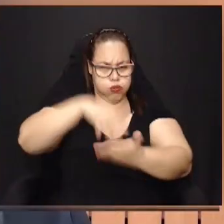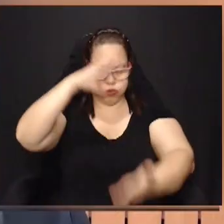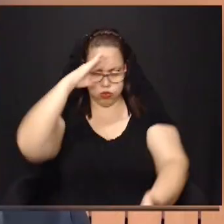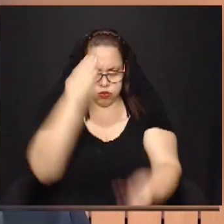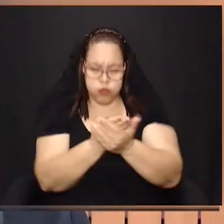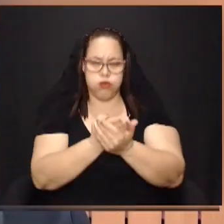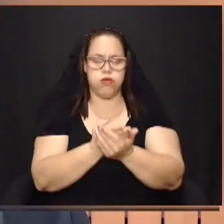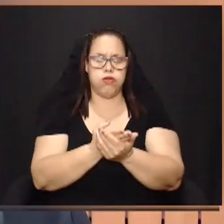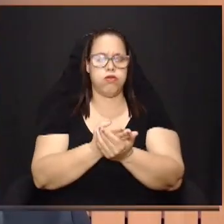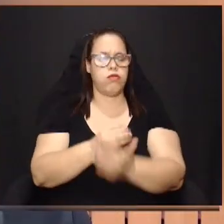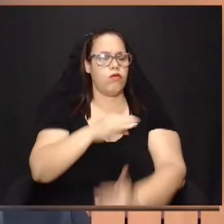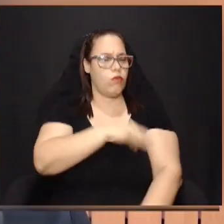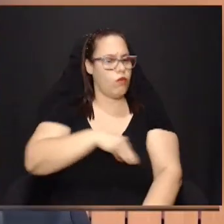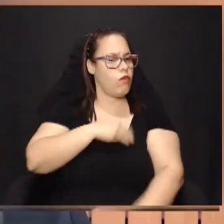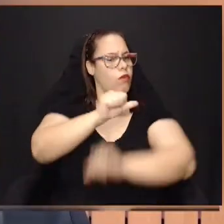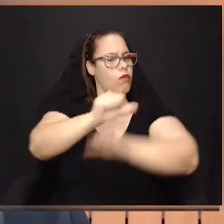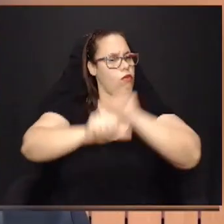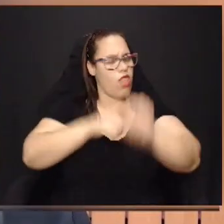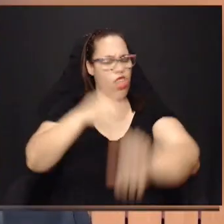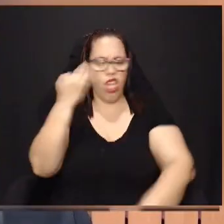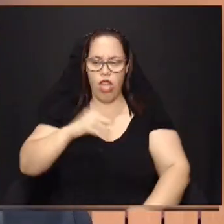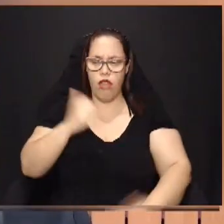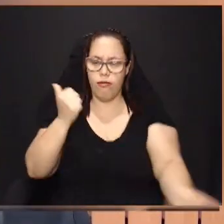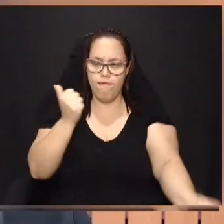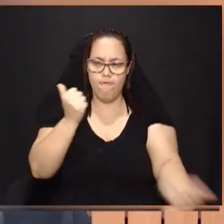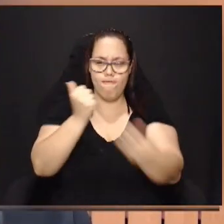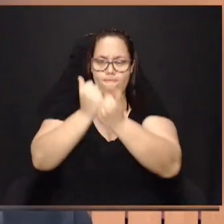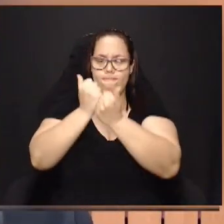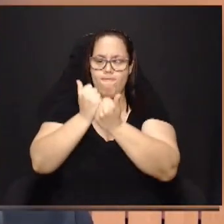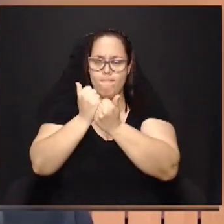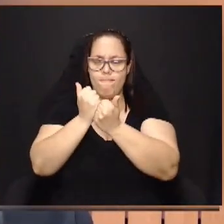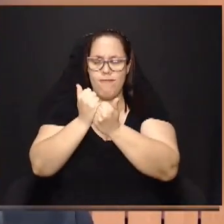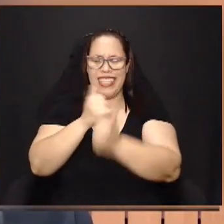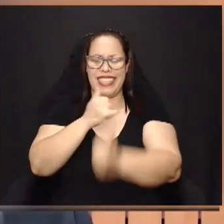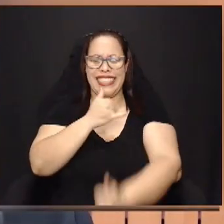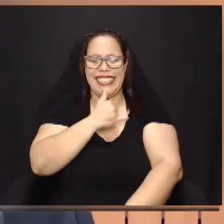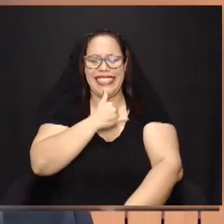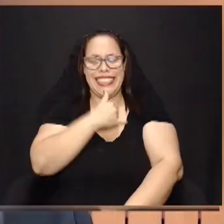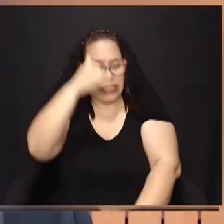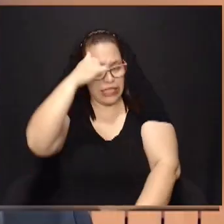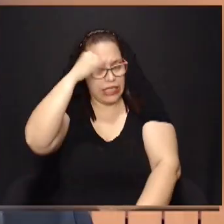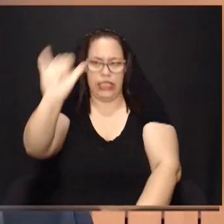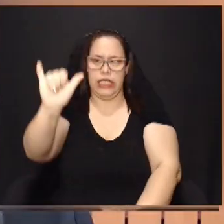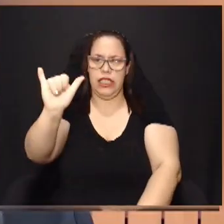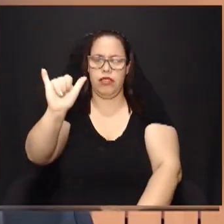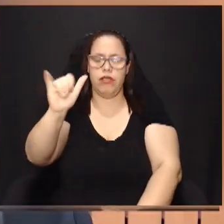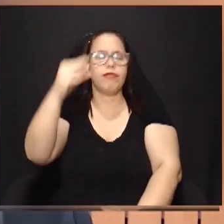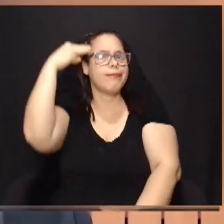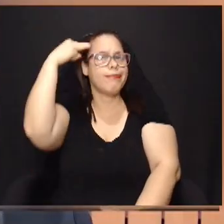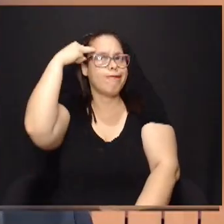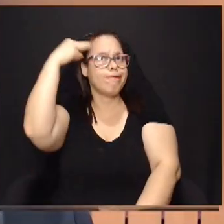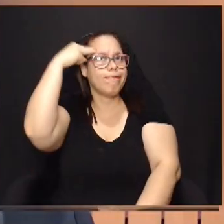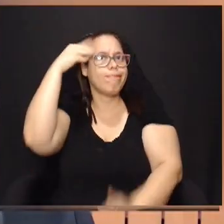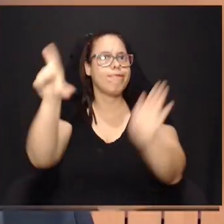missão é transformar dor em proteção, tragédia em prevenção e memória em legado.